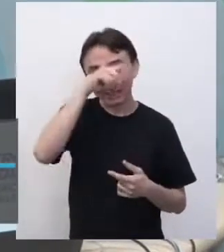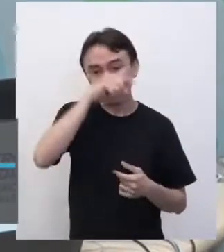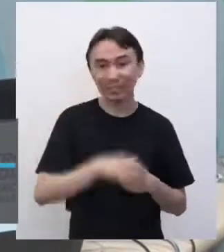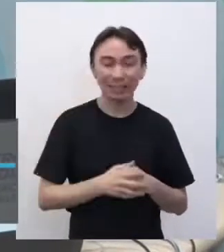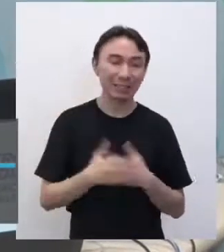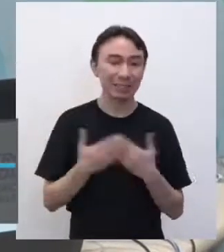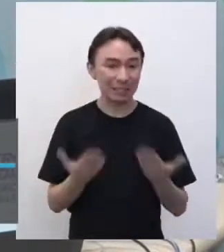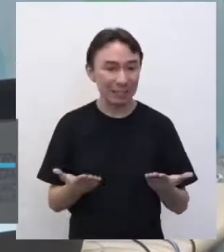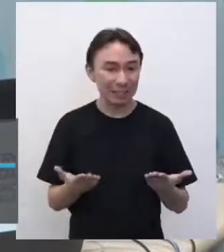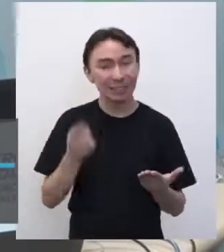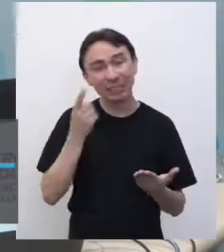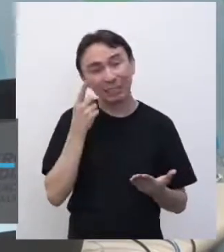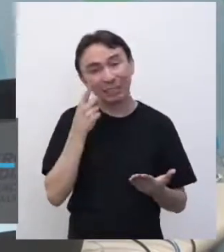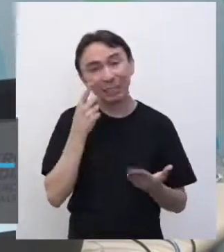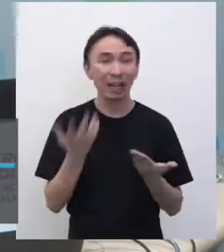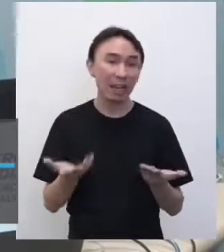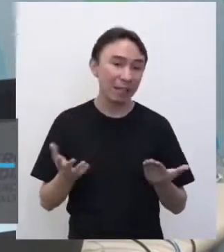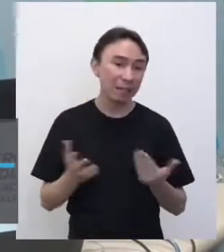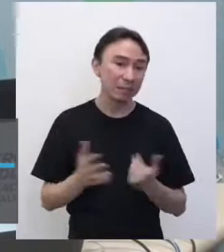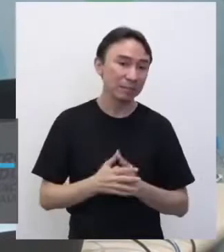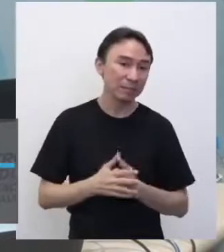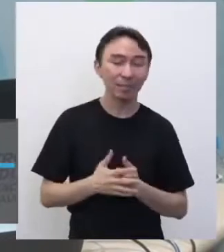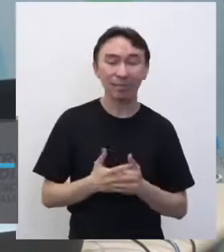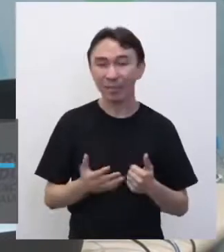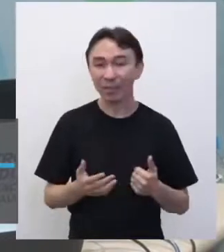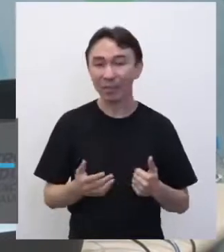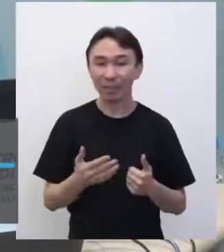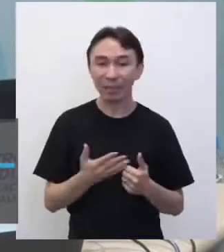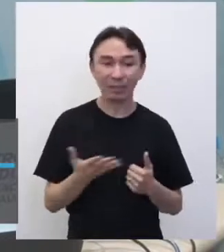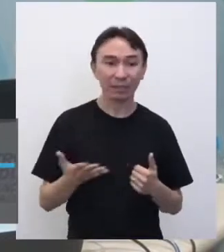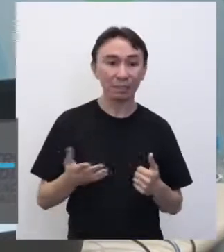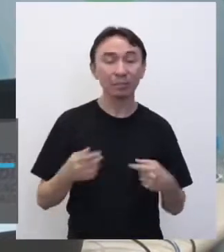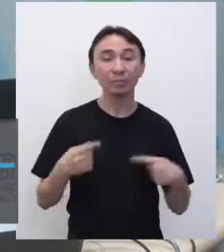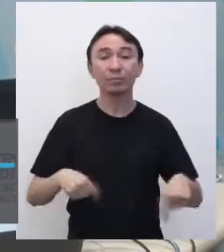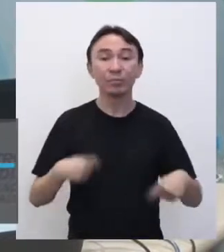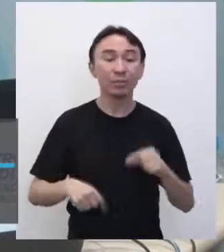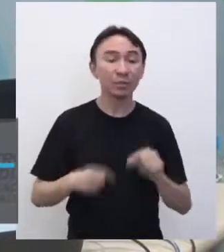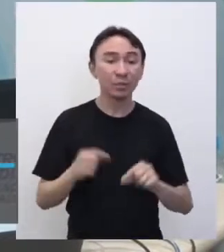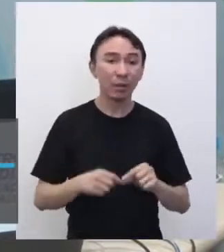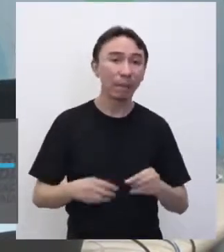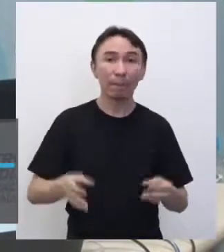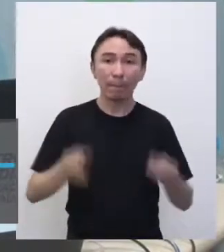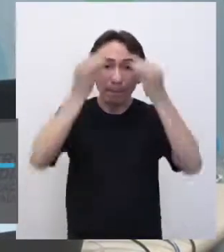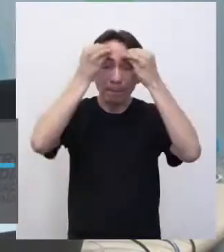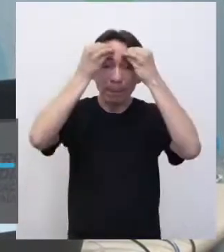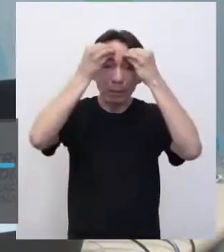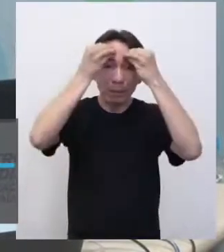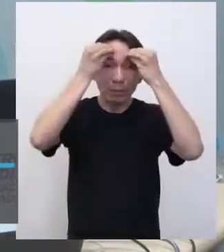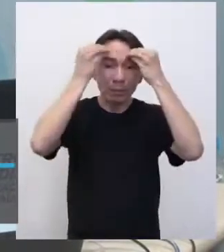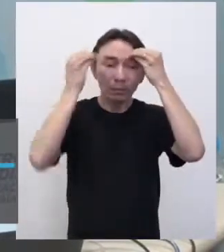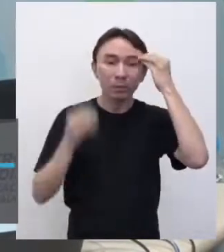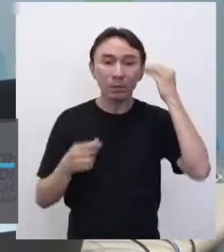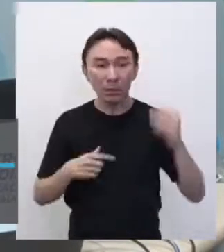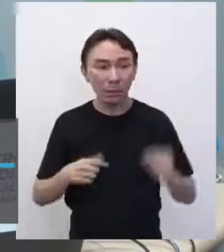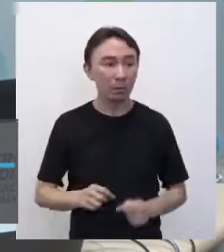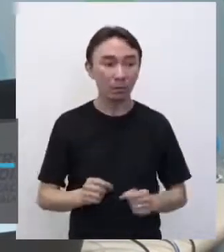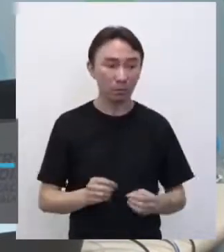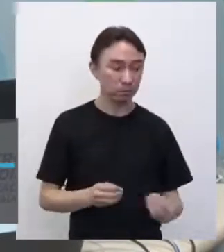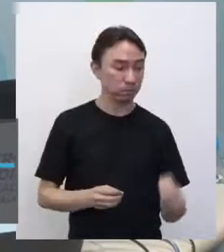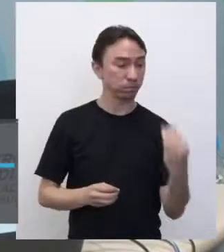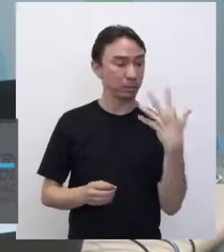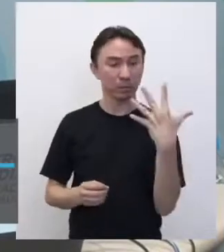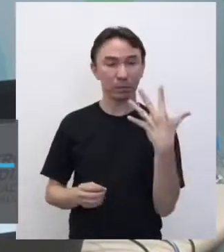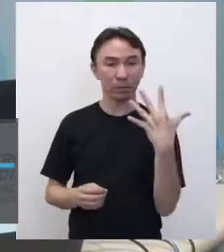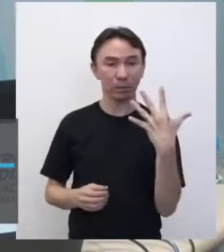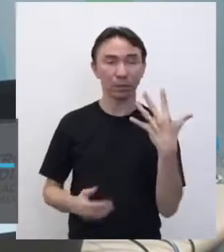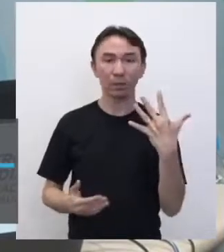é o nosso ação. Sim. Exatamente. Acho que vocês têm que pegar e memorizar mesmo, para quando ele aparecer, ajudar na hora